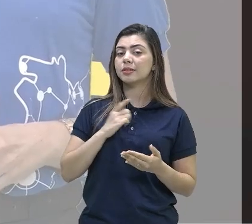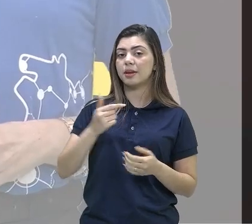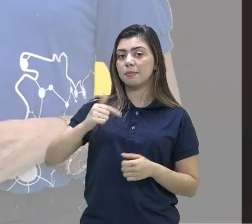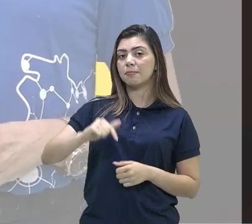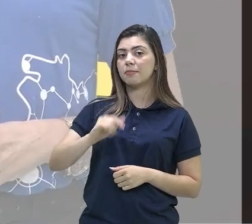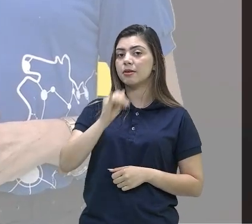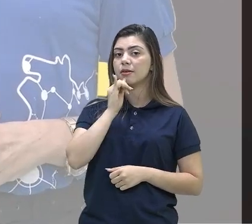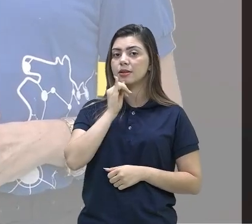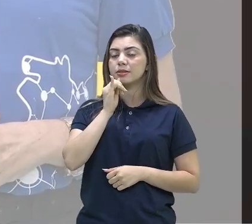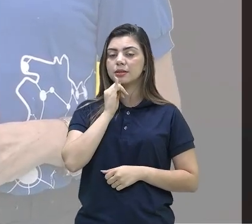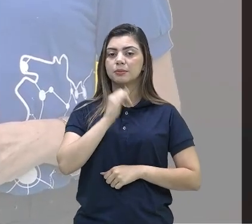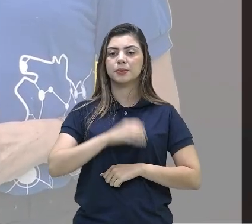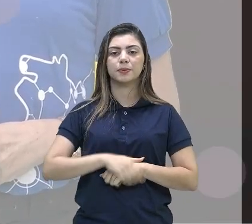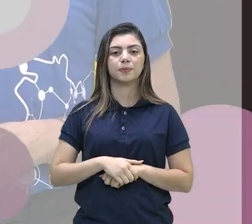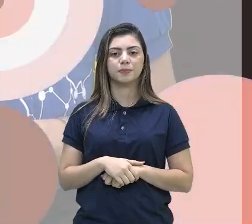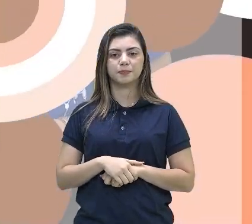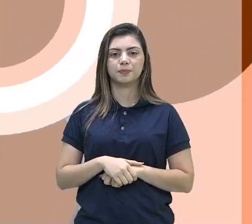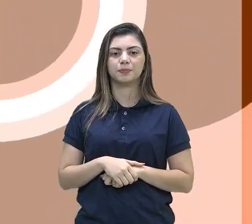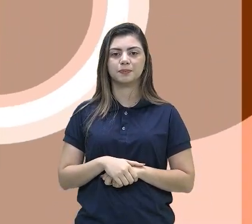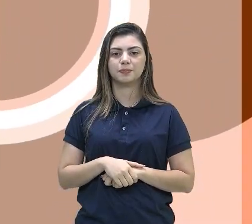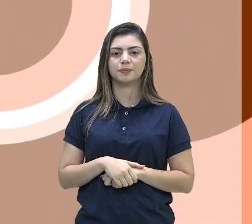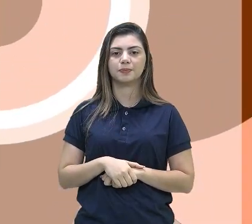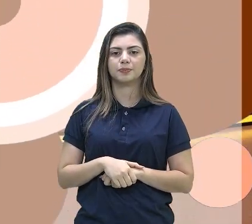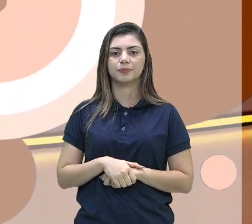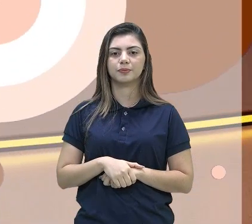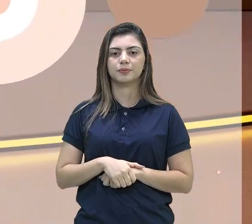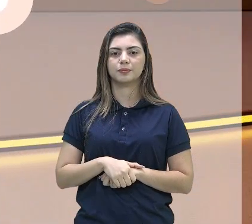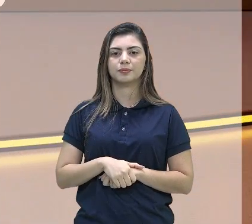isso aqui para vocês.